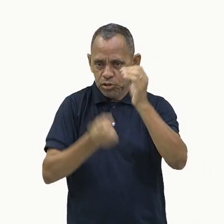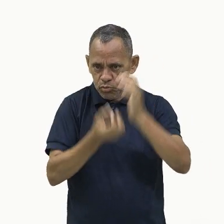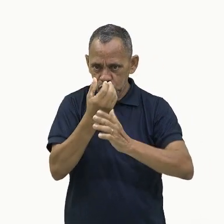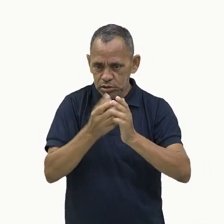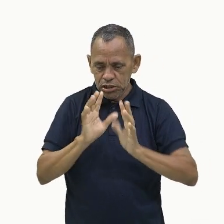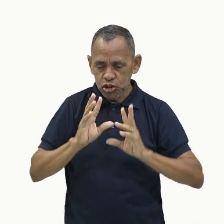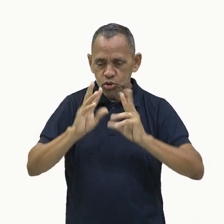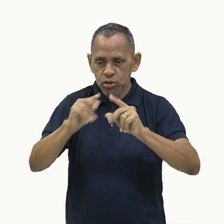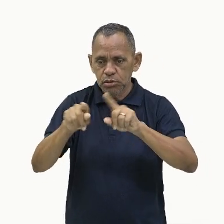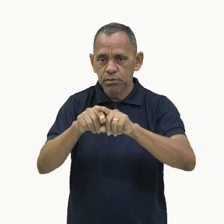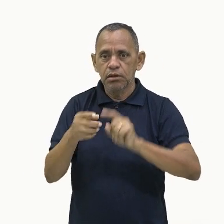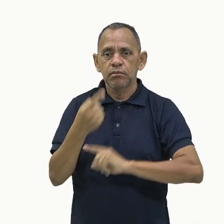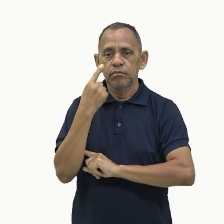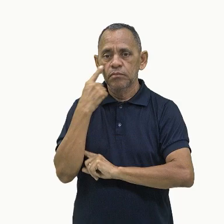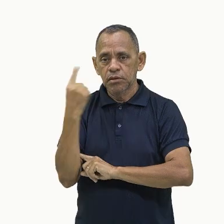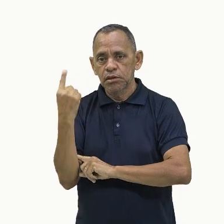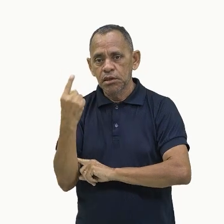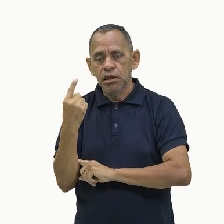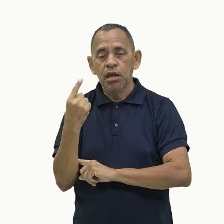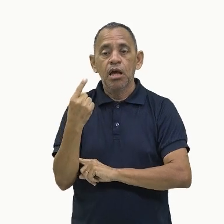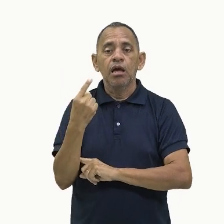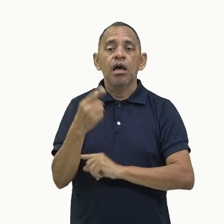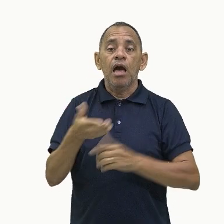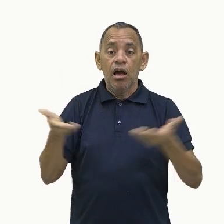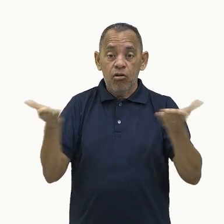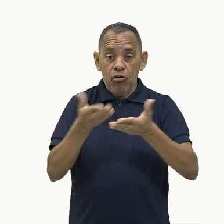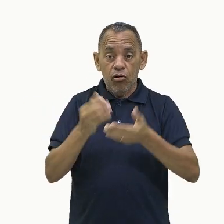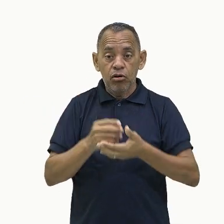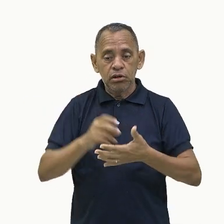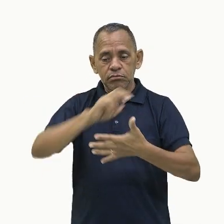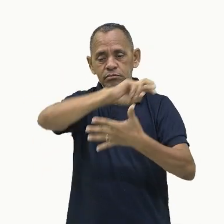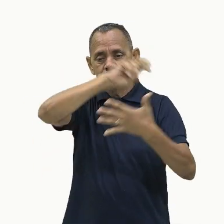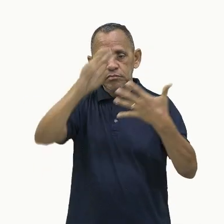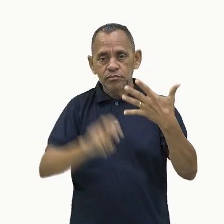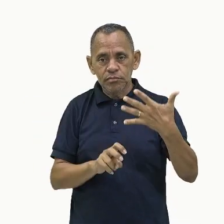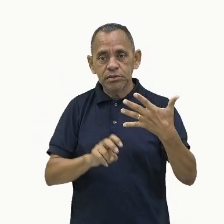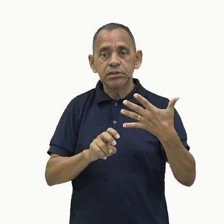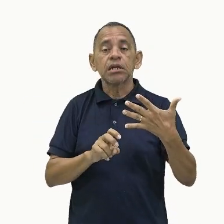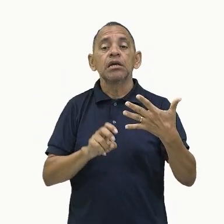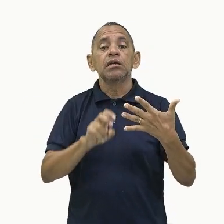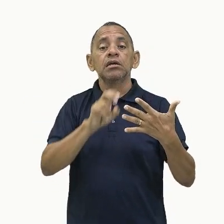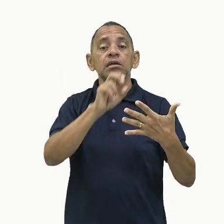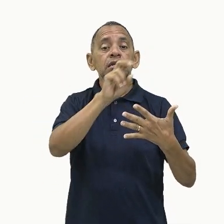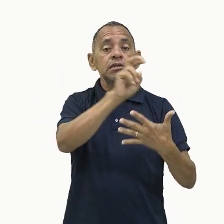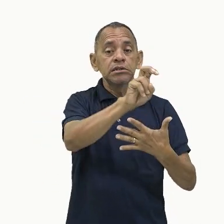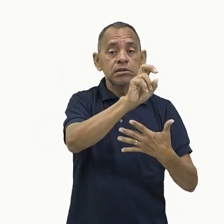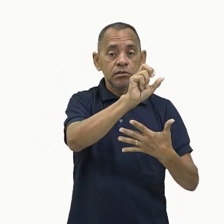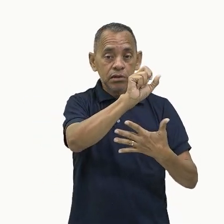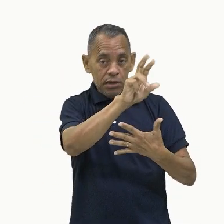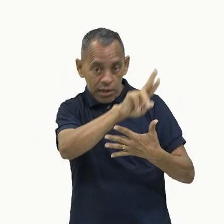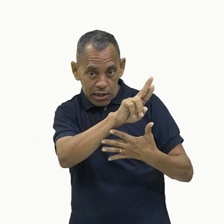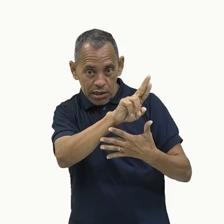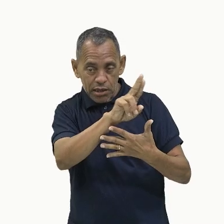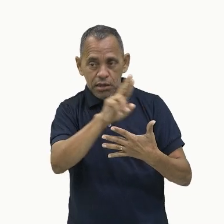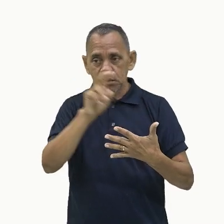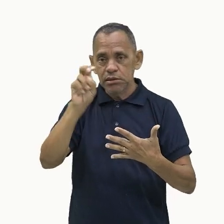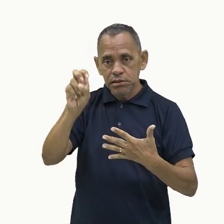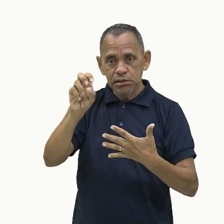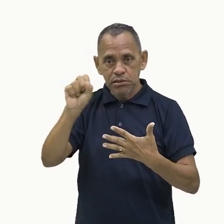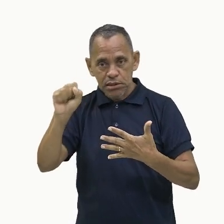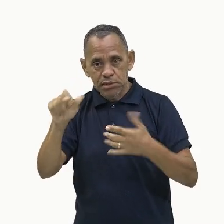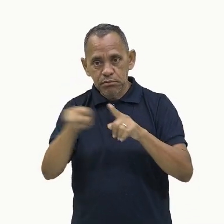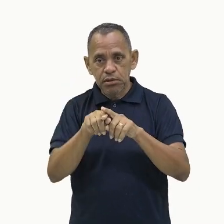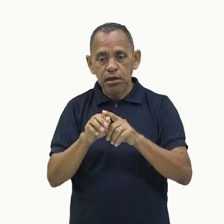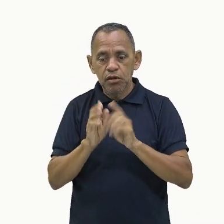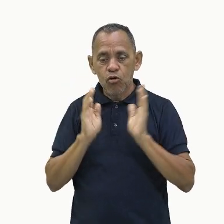todo. Vamos ver agora os 5 R's e os 5 S's. A gente viu aí que os 5 R's ele é voltado ao